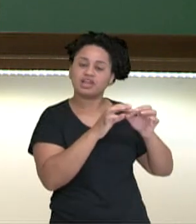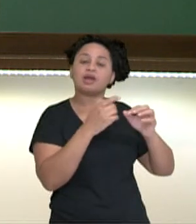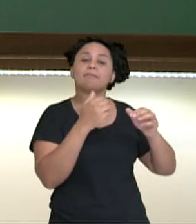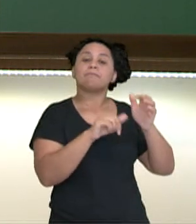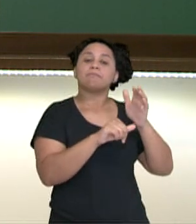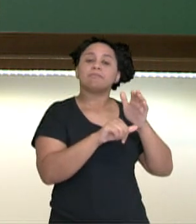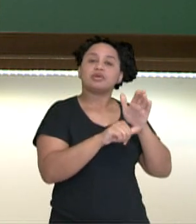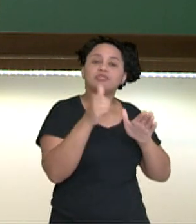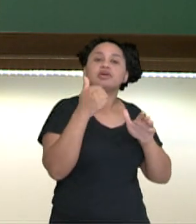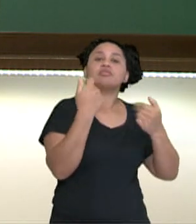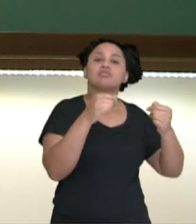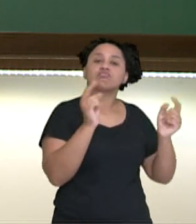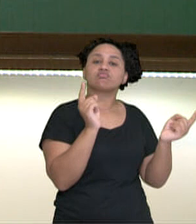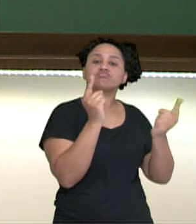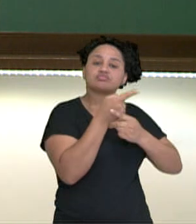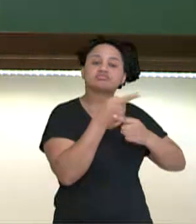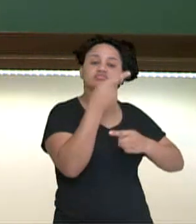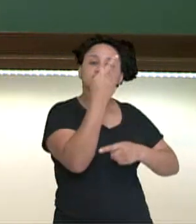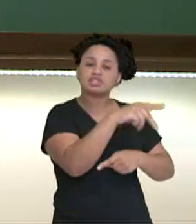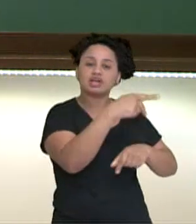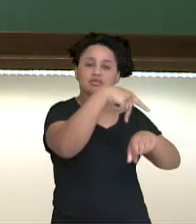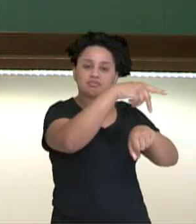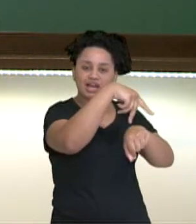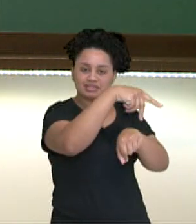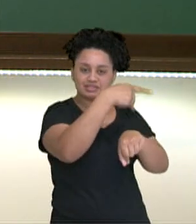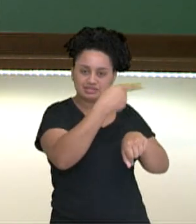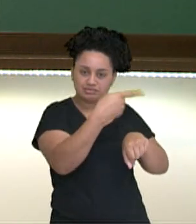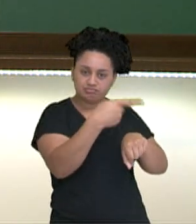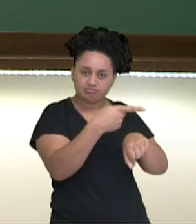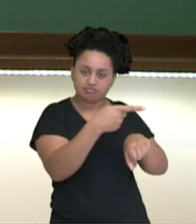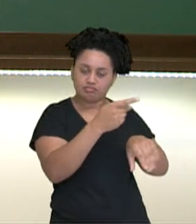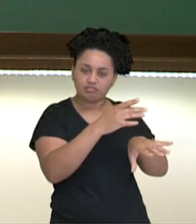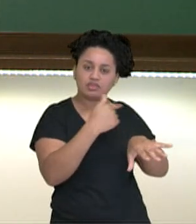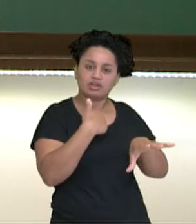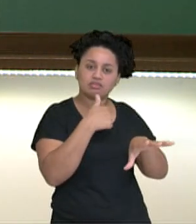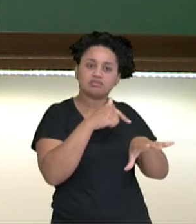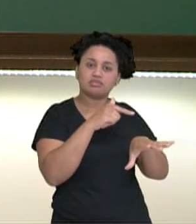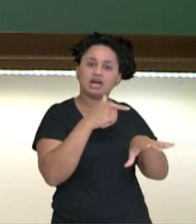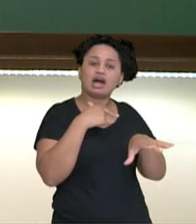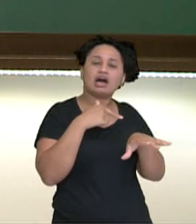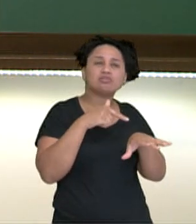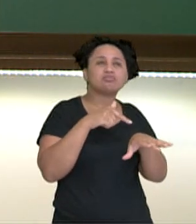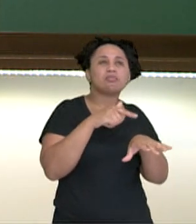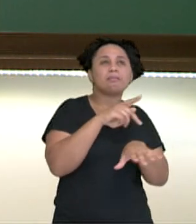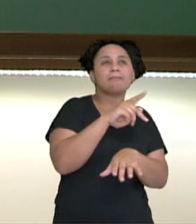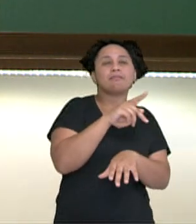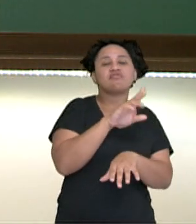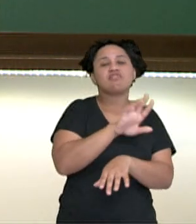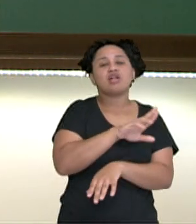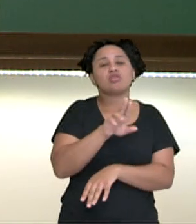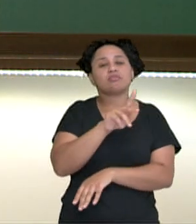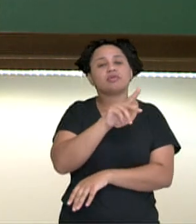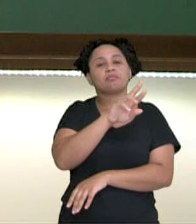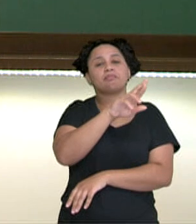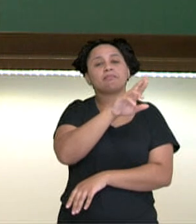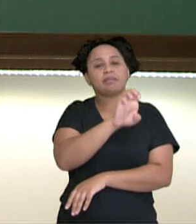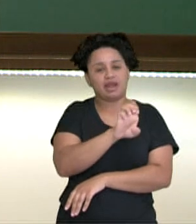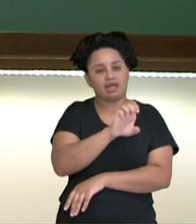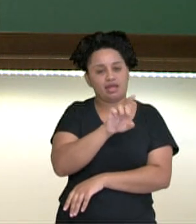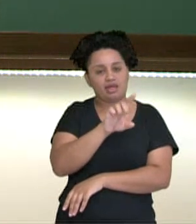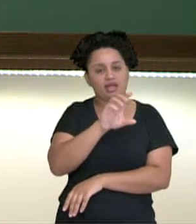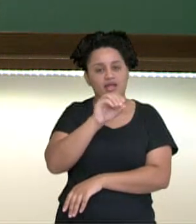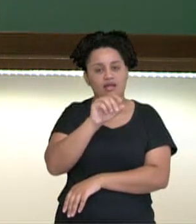que passar por uma competição preliminar, né? Por um pré-olímpico, né? Essa competição é chamada